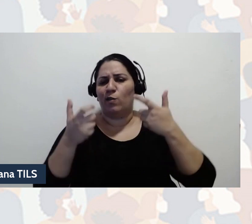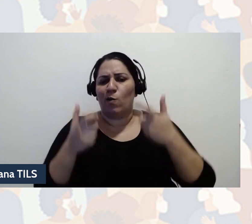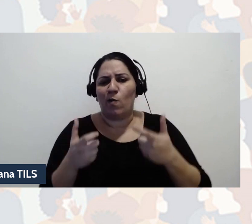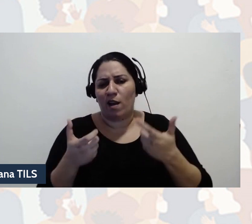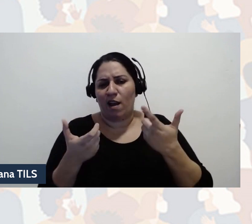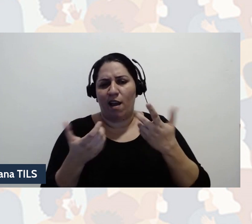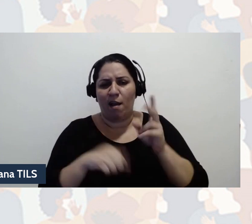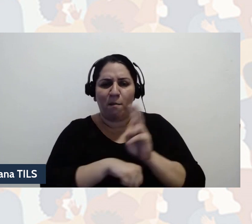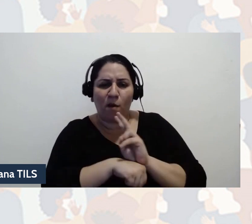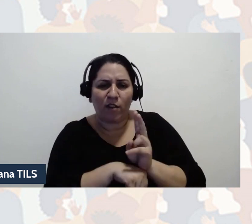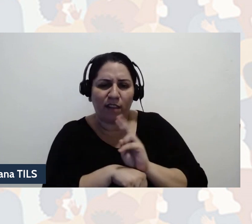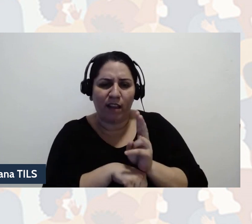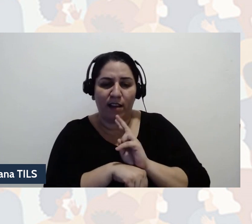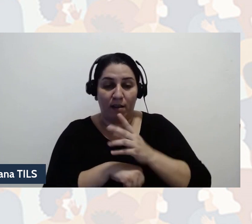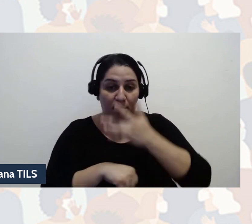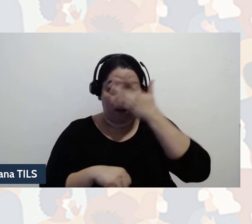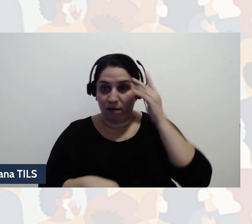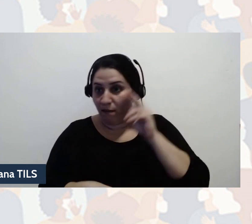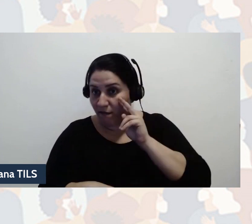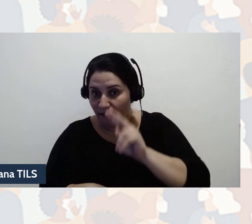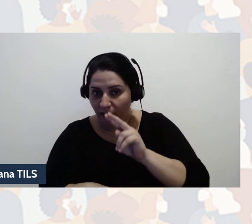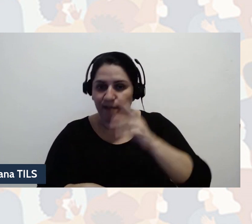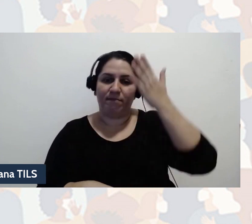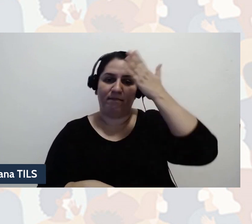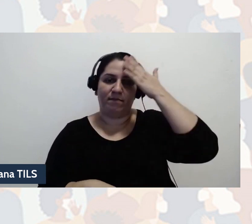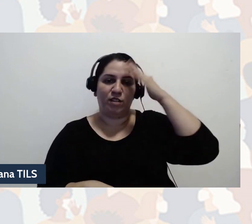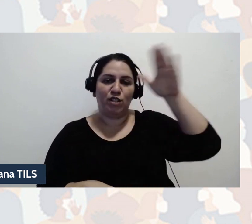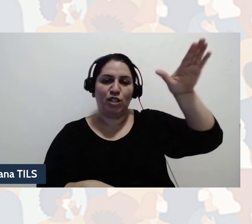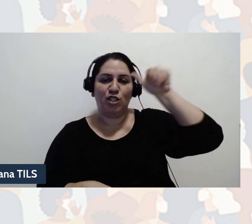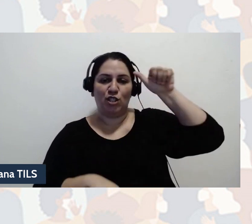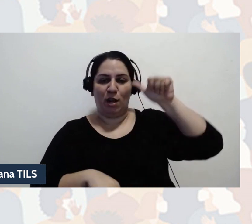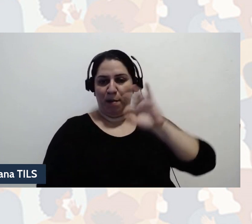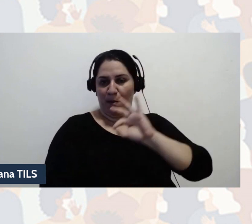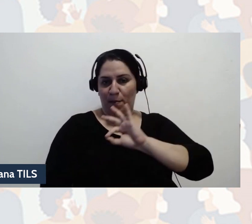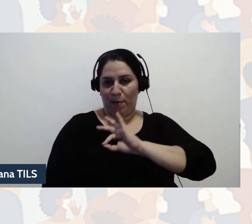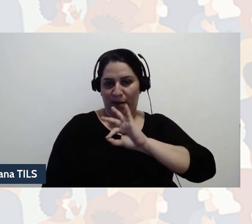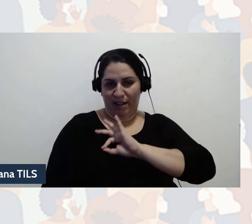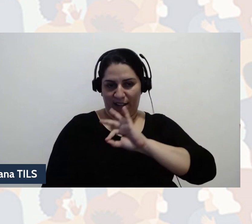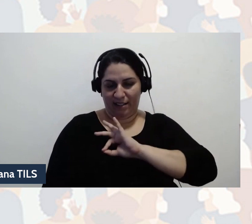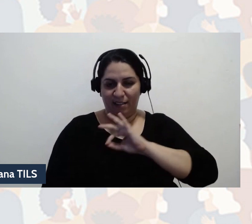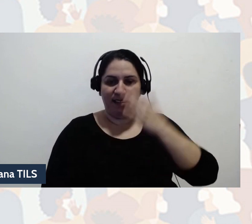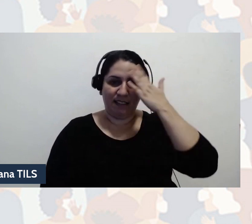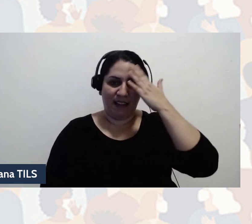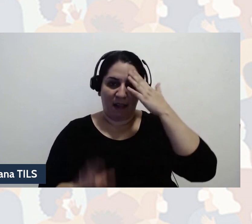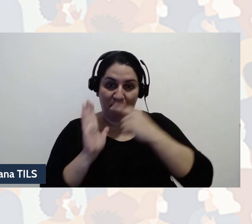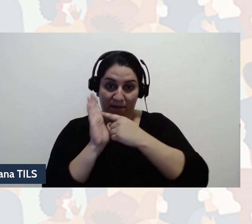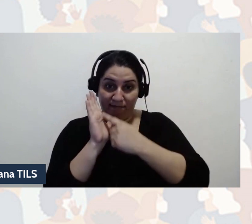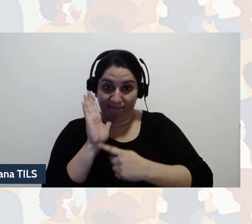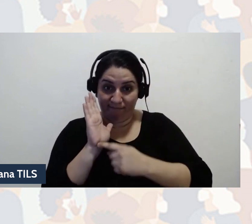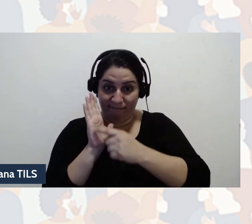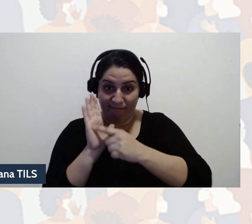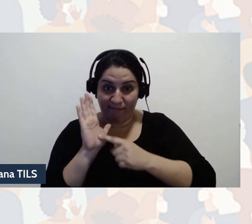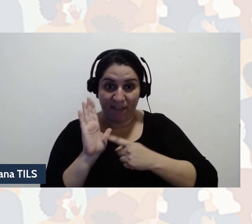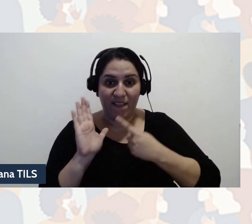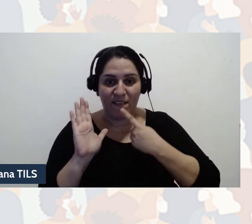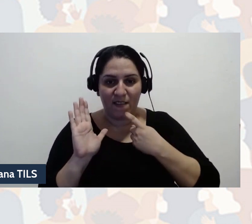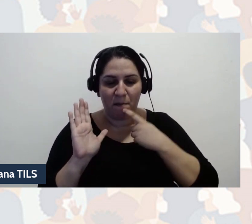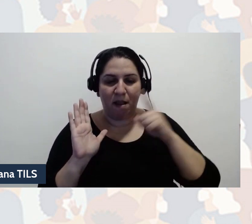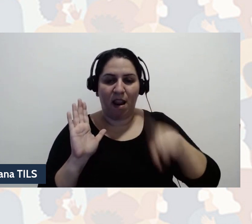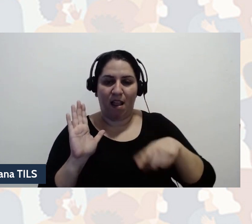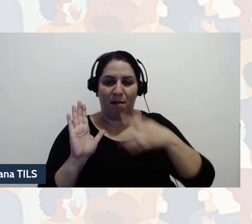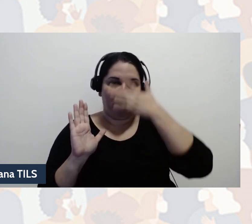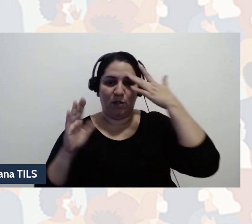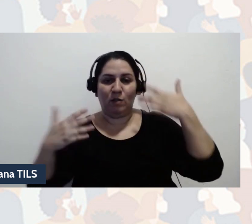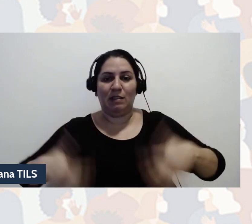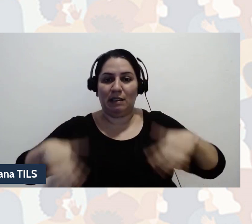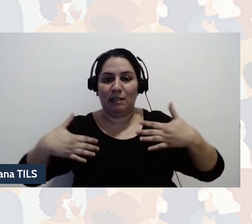funcionários, então, deveriam acionar a polícia. Eles deveriam interpretar esse X vermelho na palma da mão como um pedido de ajuda e chamar a